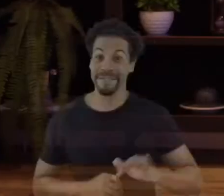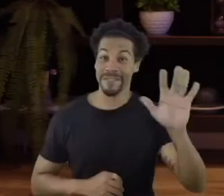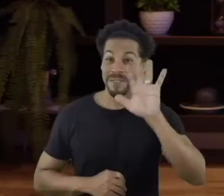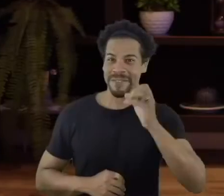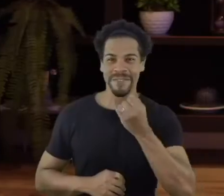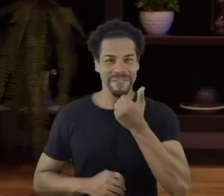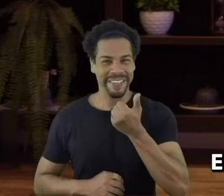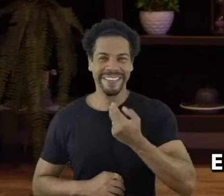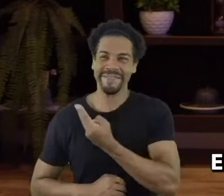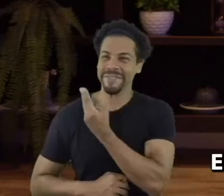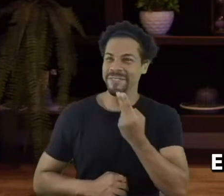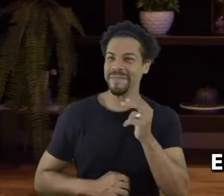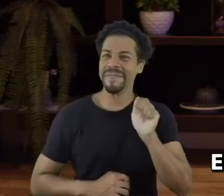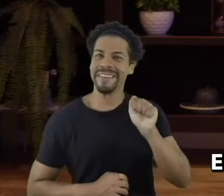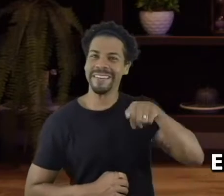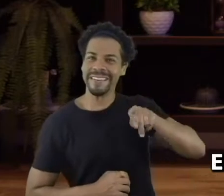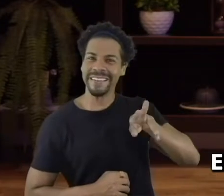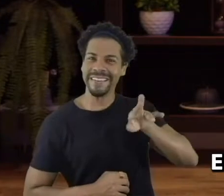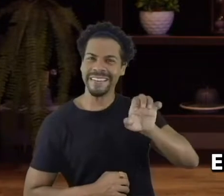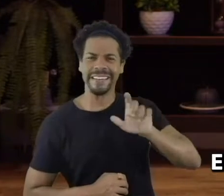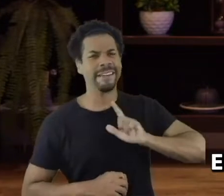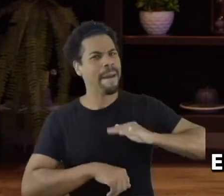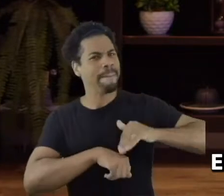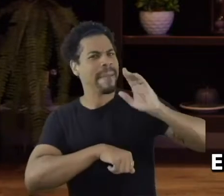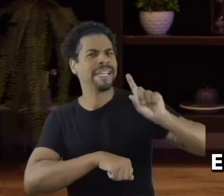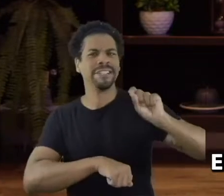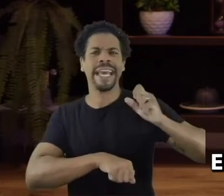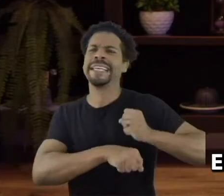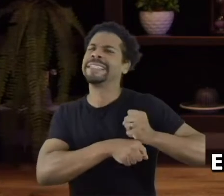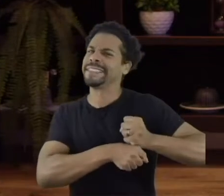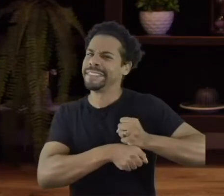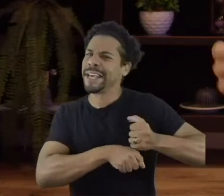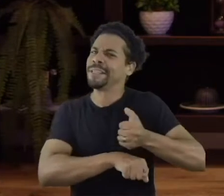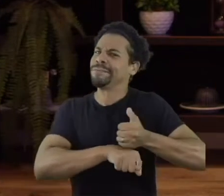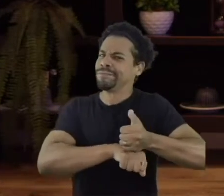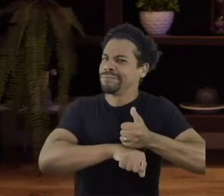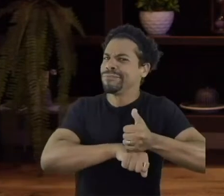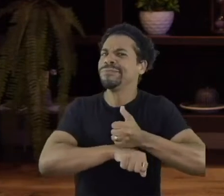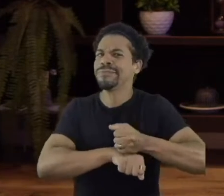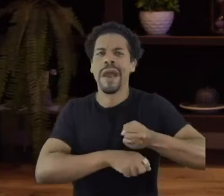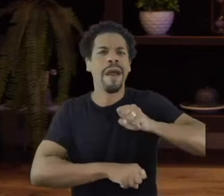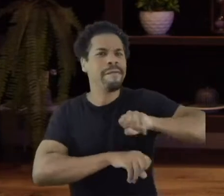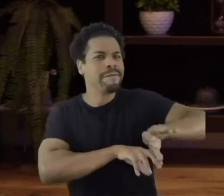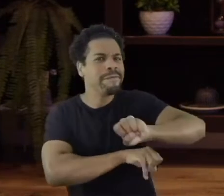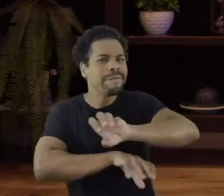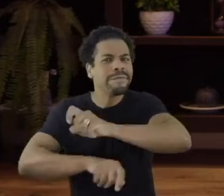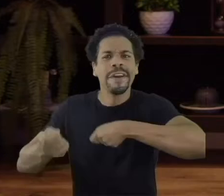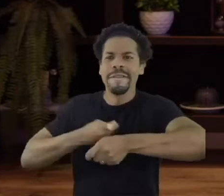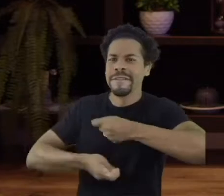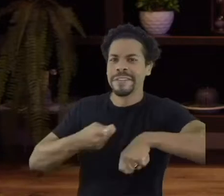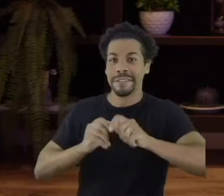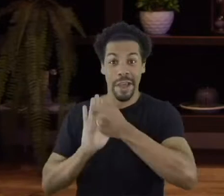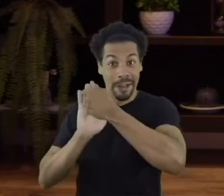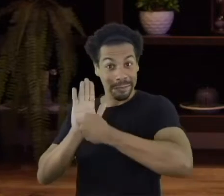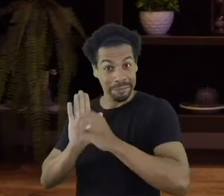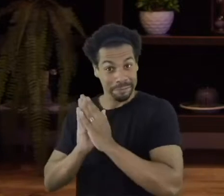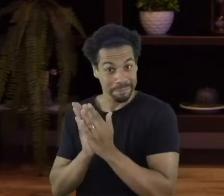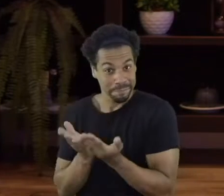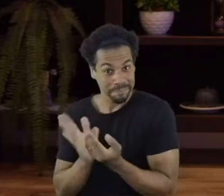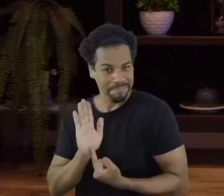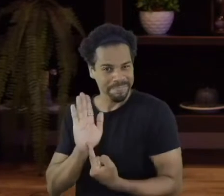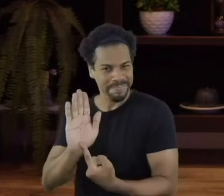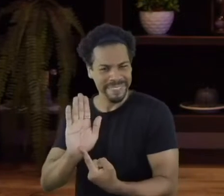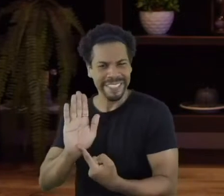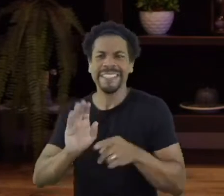Oi tudo bem Eu sou André Bon educador financeiro há mais de 10 anos e autor desse livro aqui o investimento perfeito que te